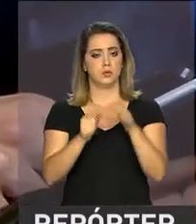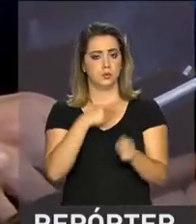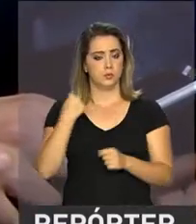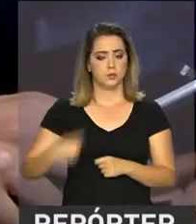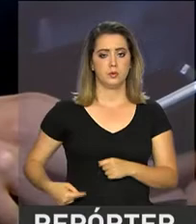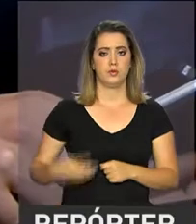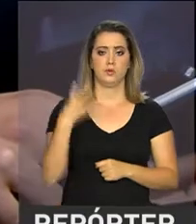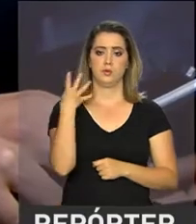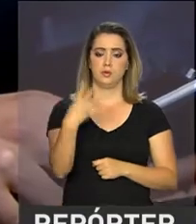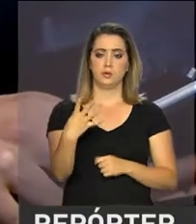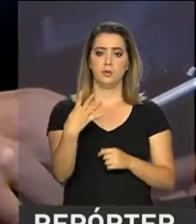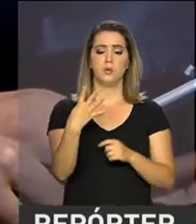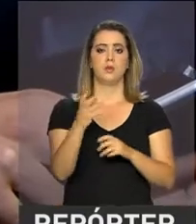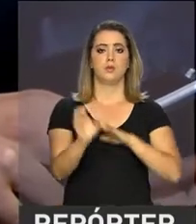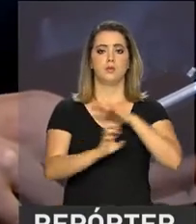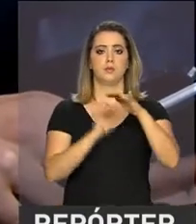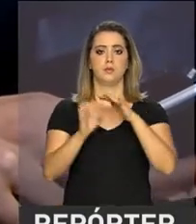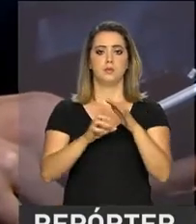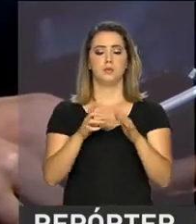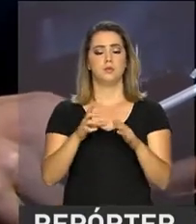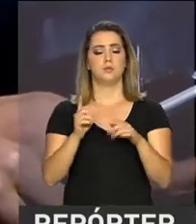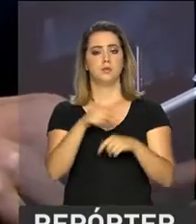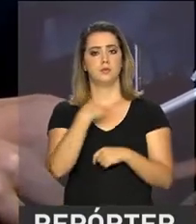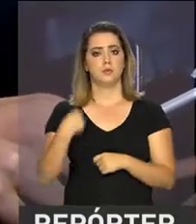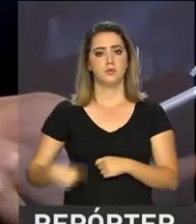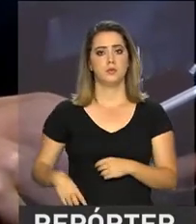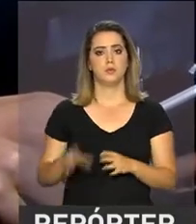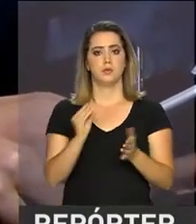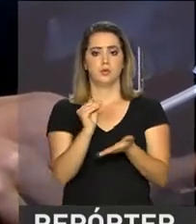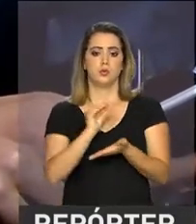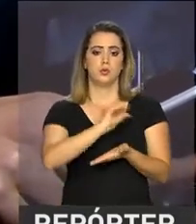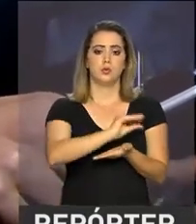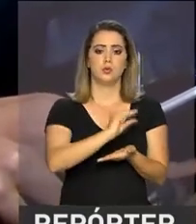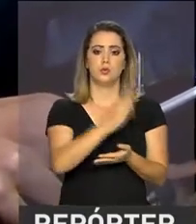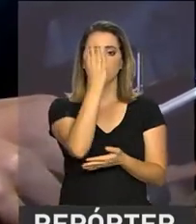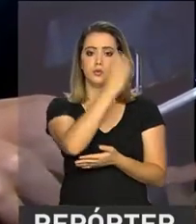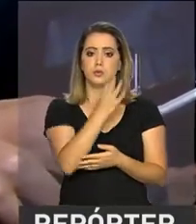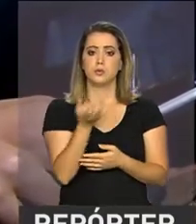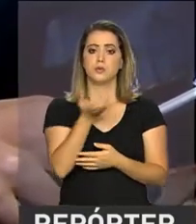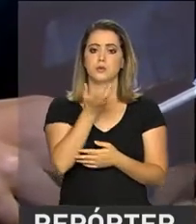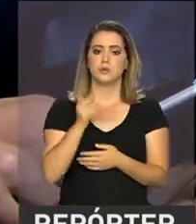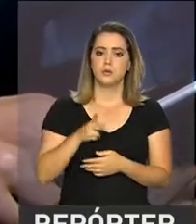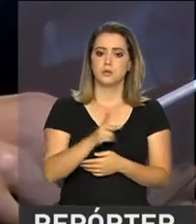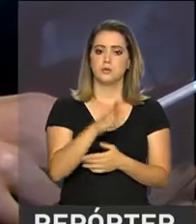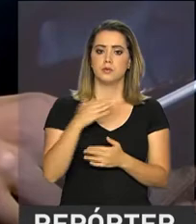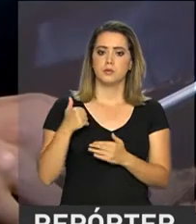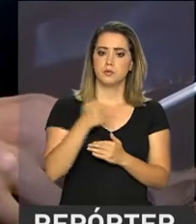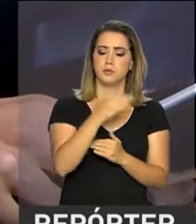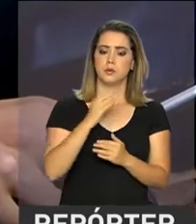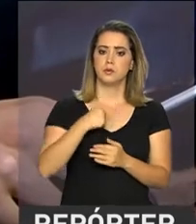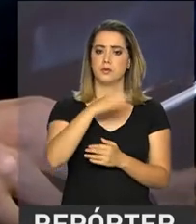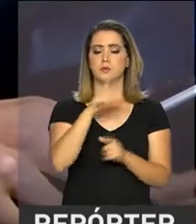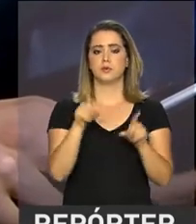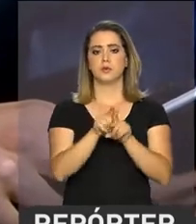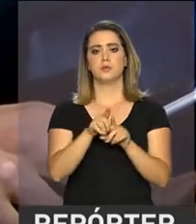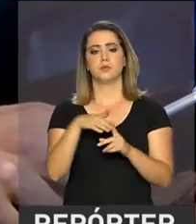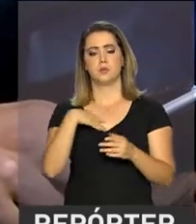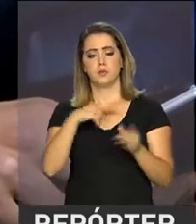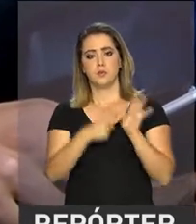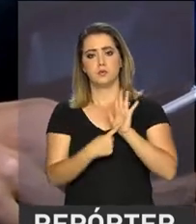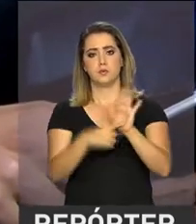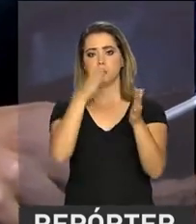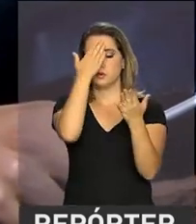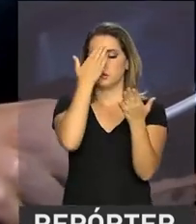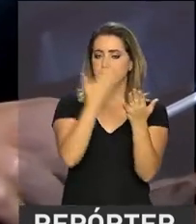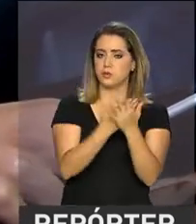grandes empresas chinesas que estão investindo no brasil e querem investir cada vez mais revelando uma confiança extraordinária é